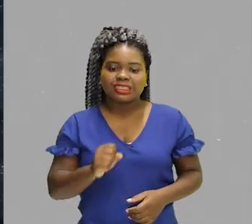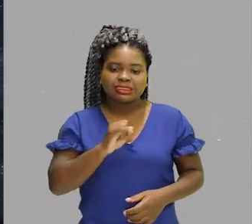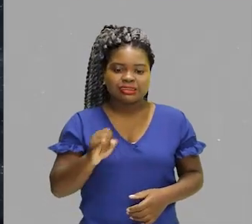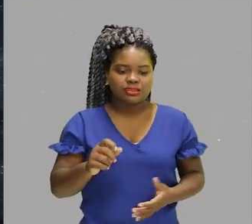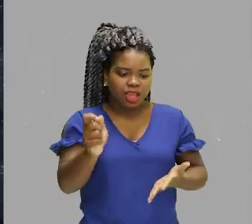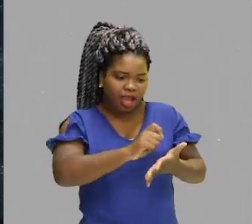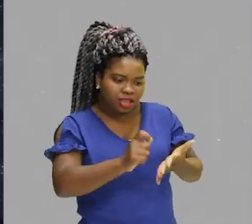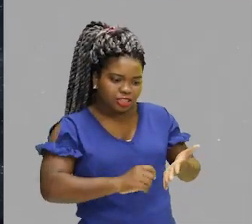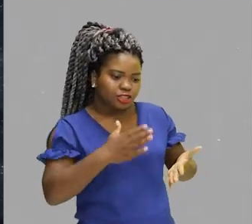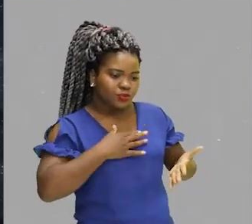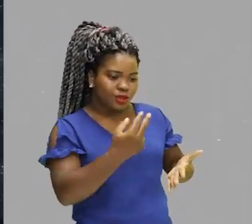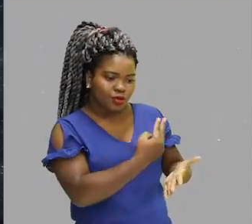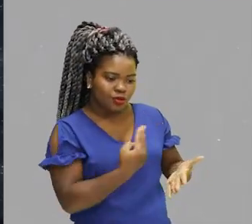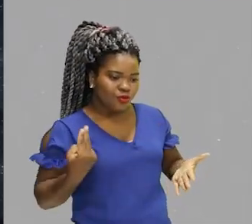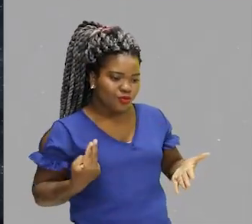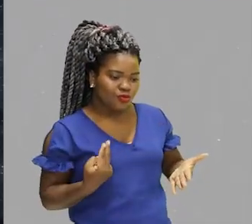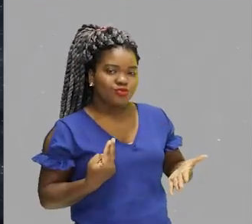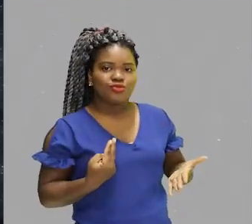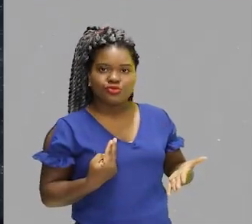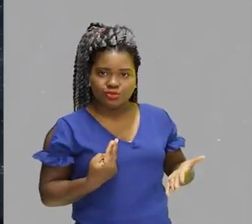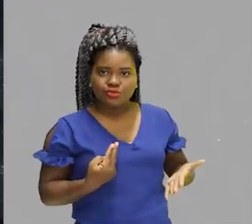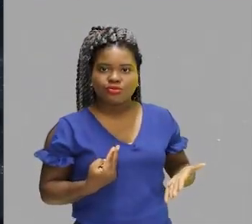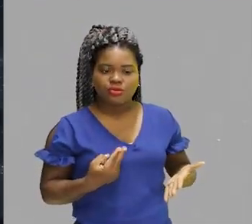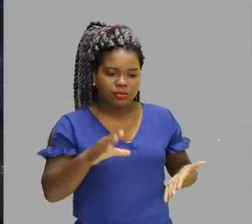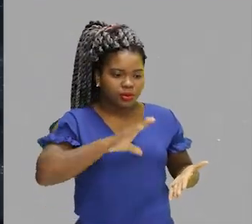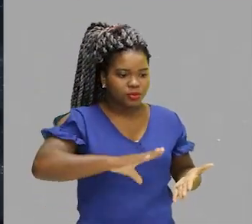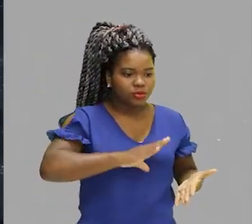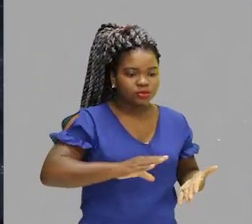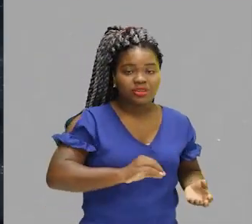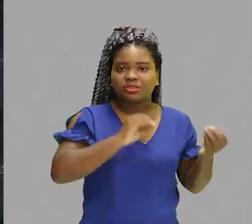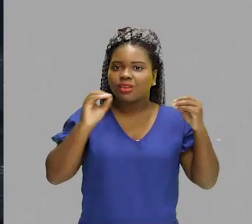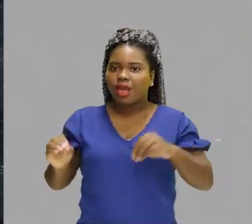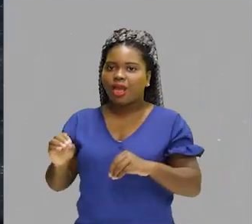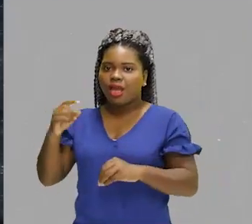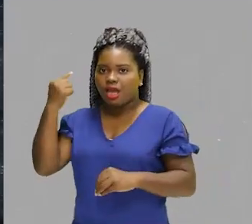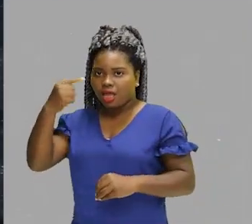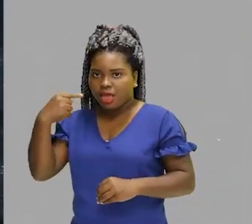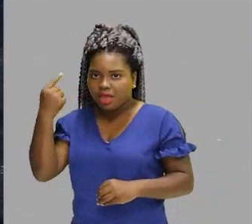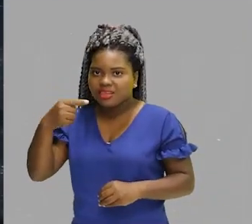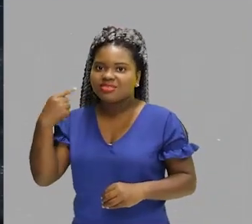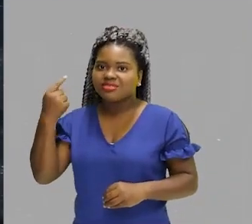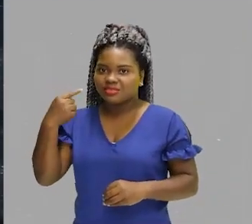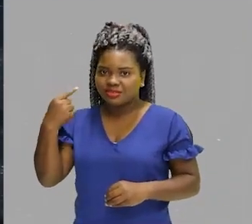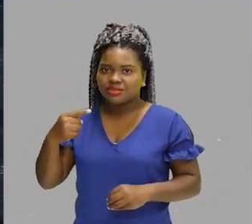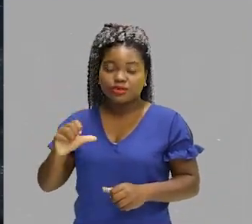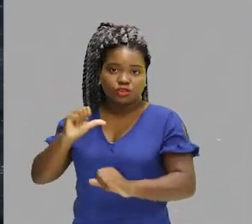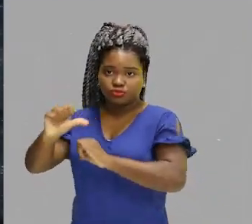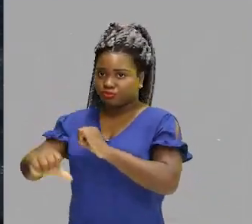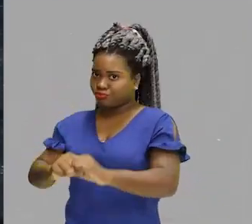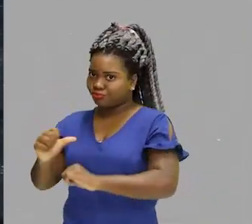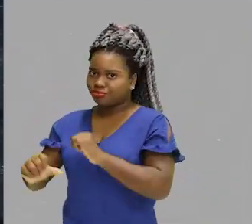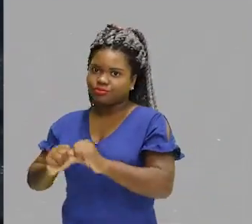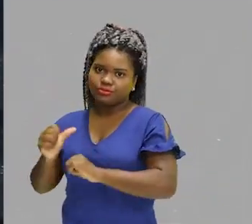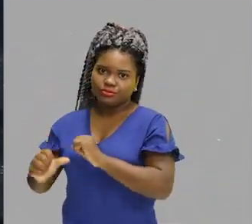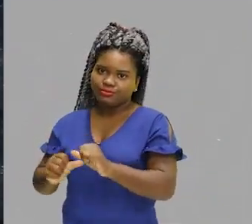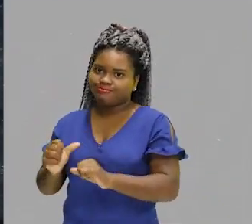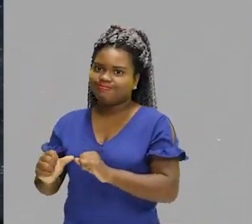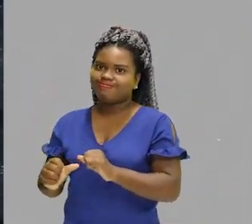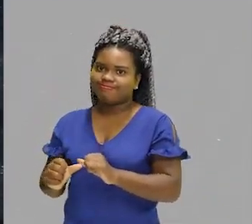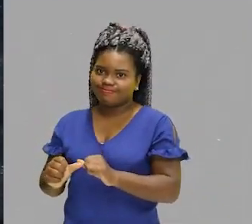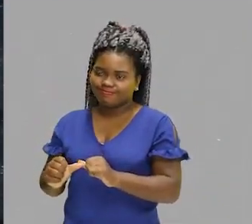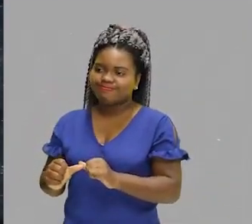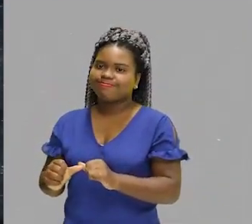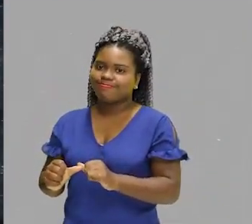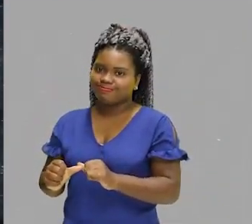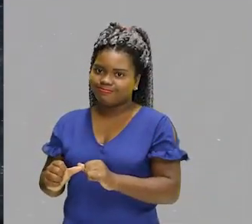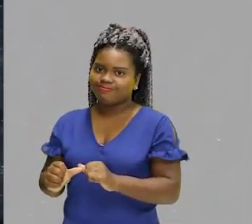Tá? Porque a pessoa não tem 2 identidades, tá, gente? Então, do jeito que ele é pronunciado lá na Espanha, na Catalunha, na Venezuela,